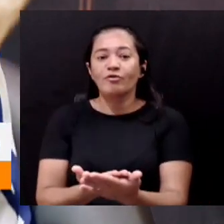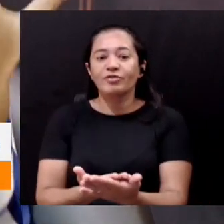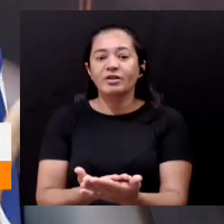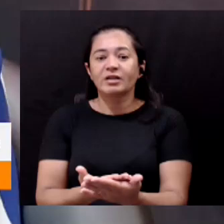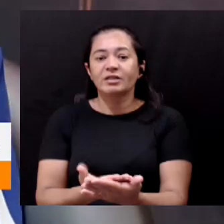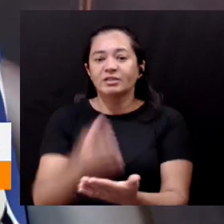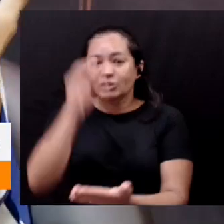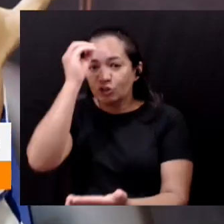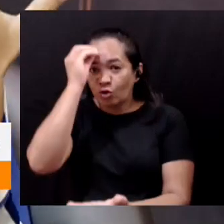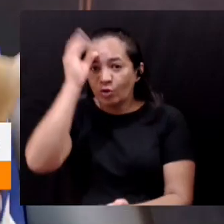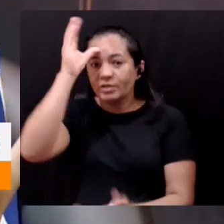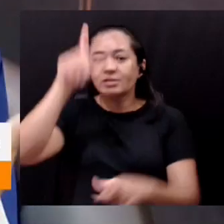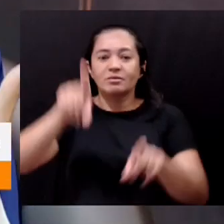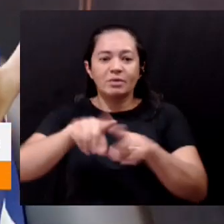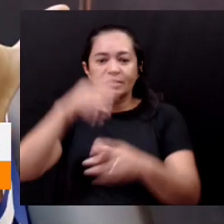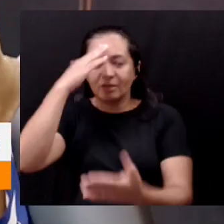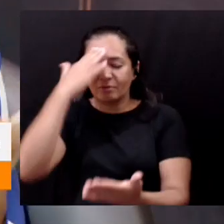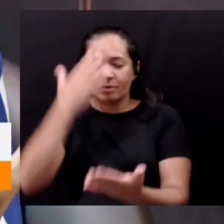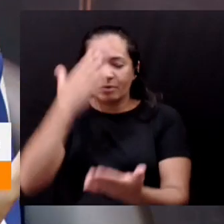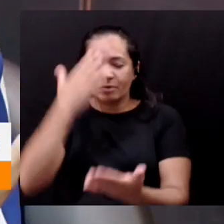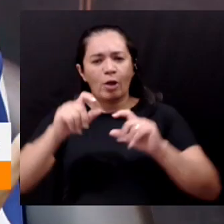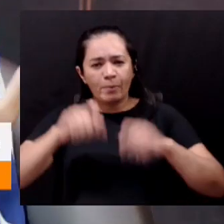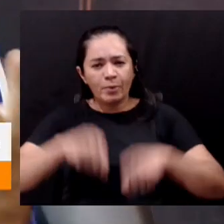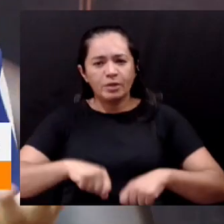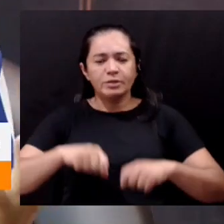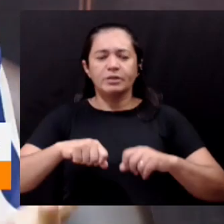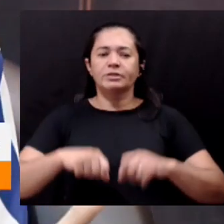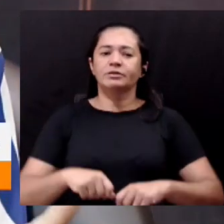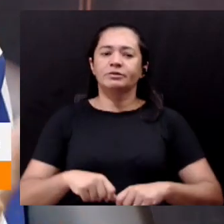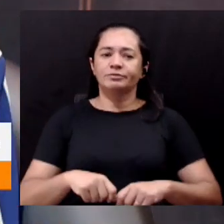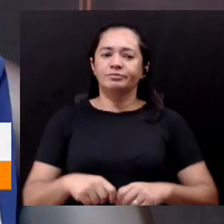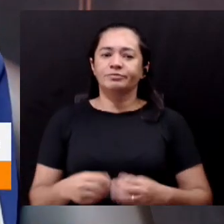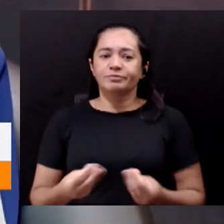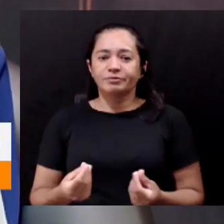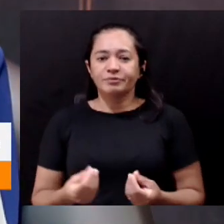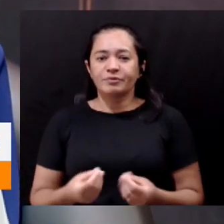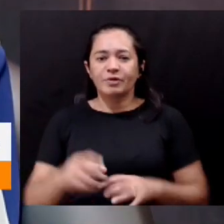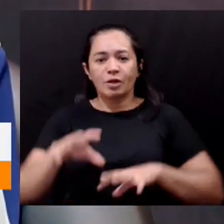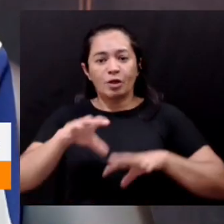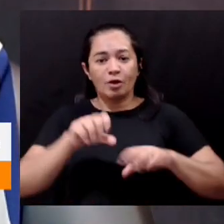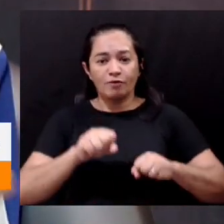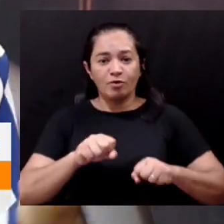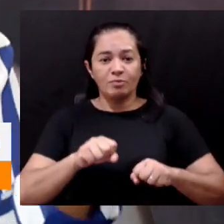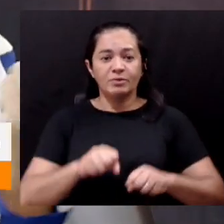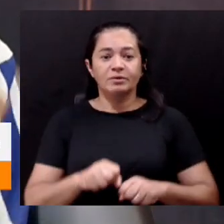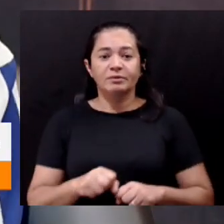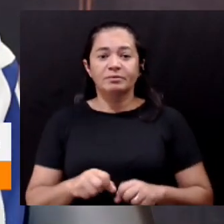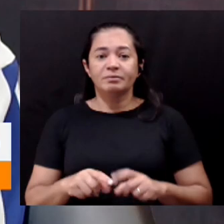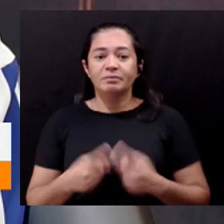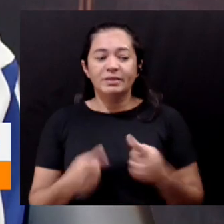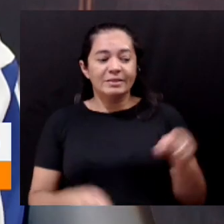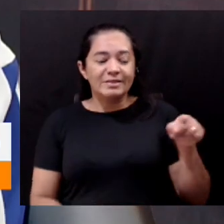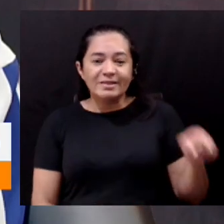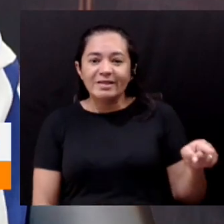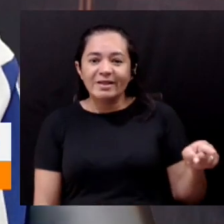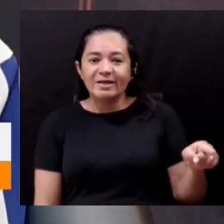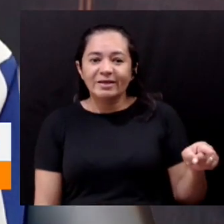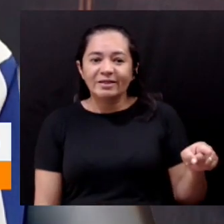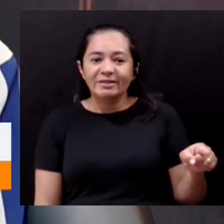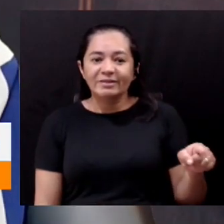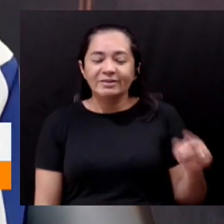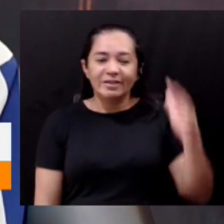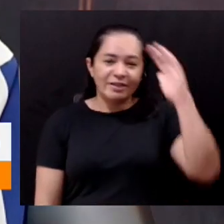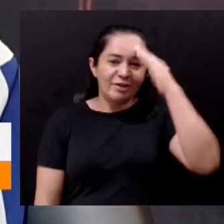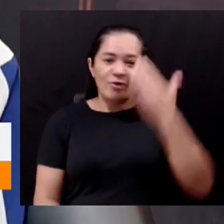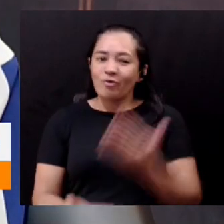né, a capacidade, a possibilidade, a formação para, uhum. mas Mas ela ela não não tem a executa. autoconfiança. E Uhum, aí ela